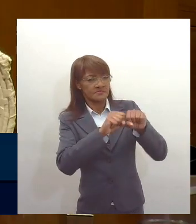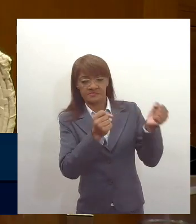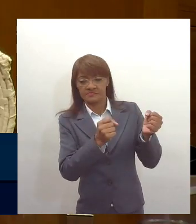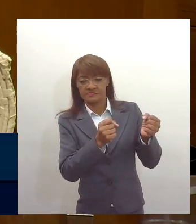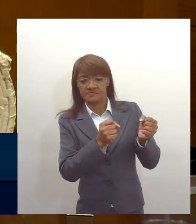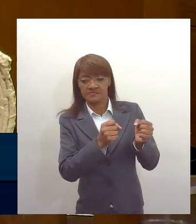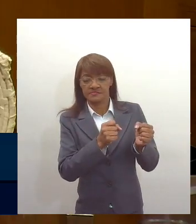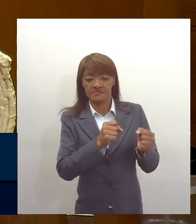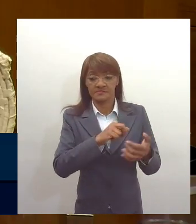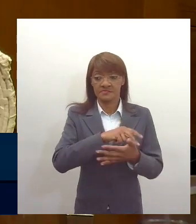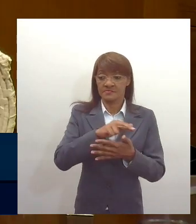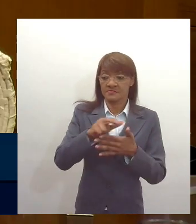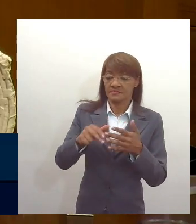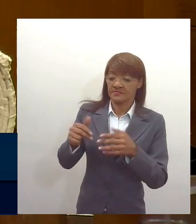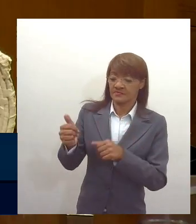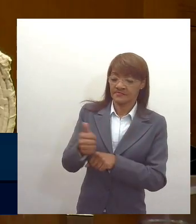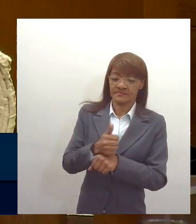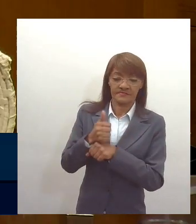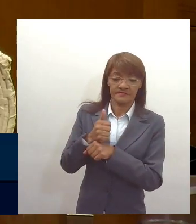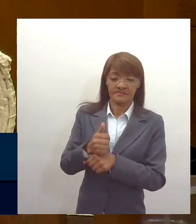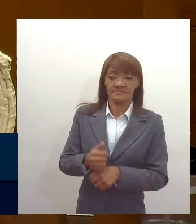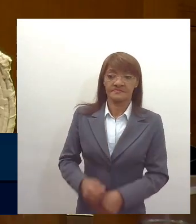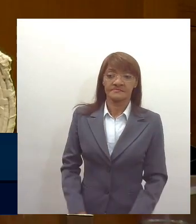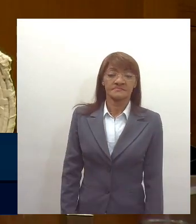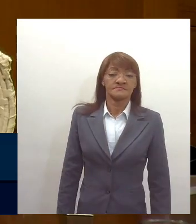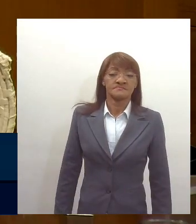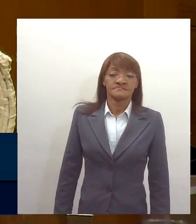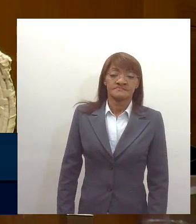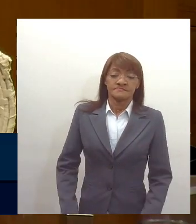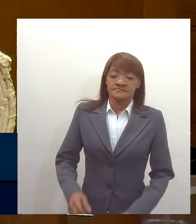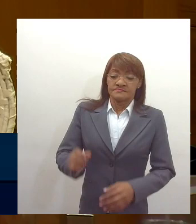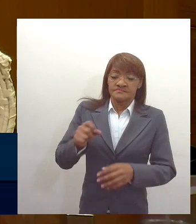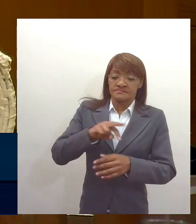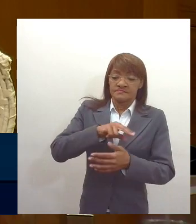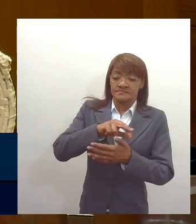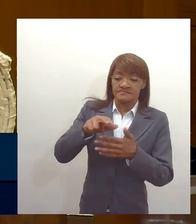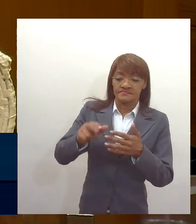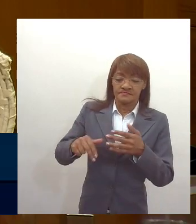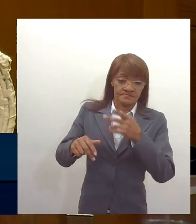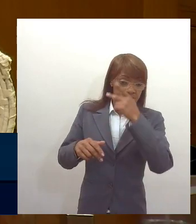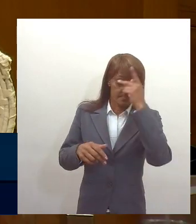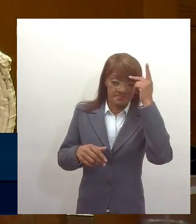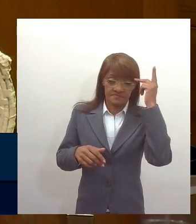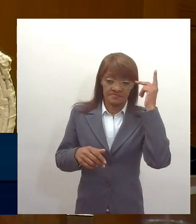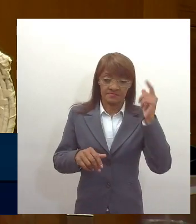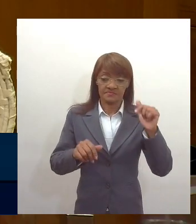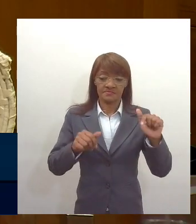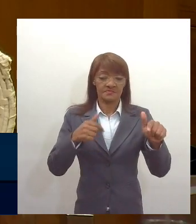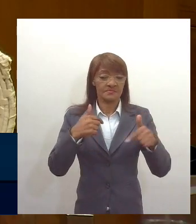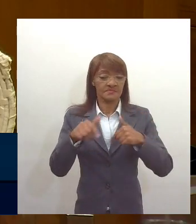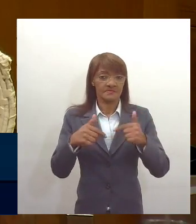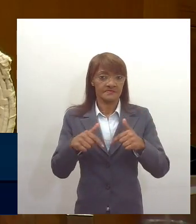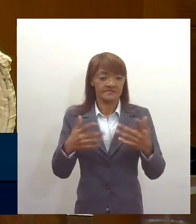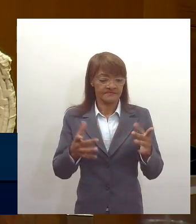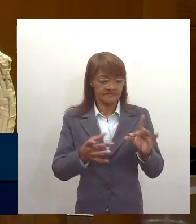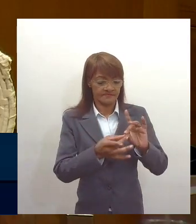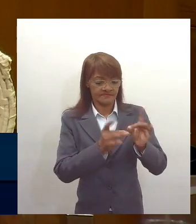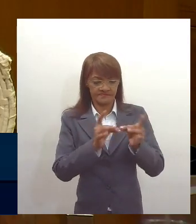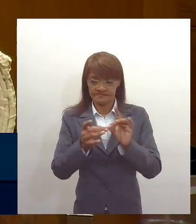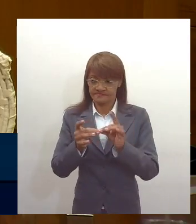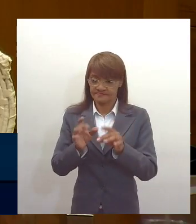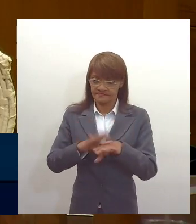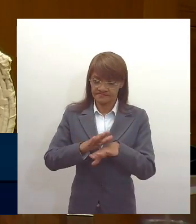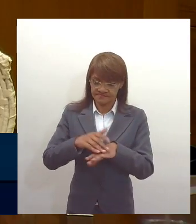várias pessoas, oficineiros, que trabalham com a oficina, porque a deputada Carminha sabe que a atenção